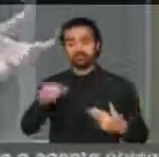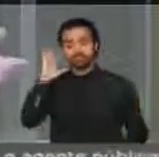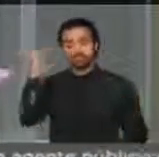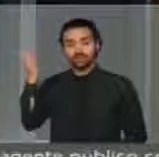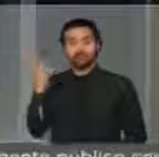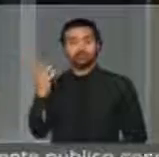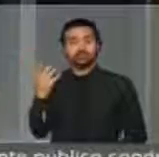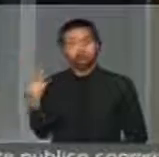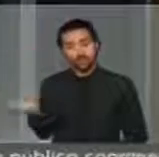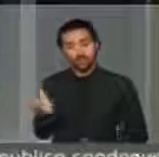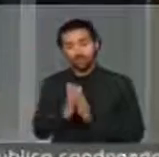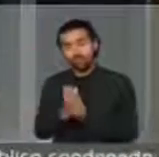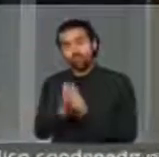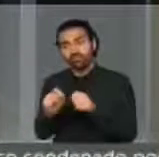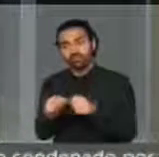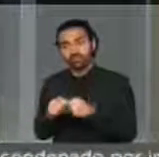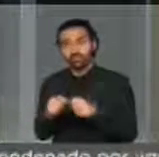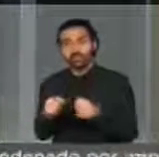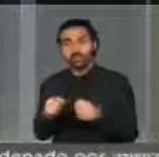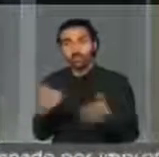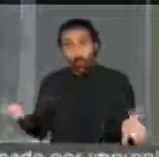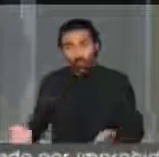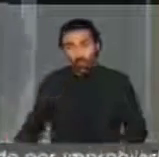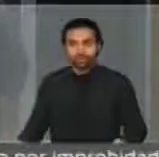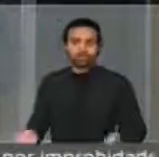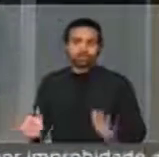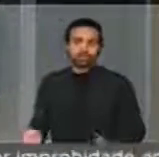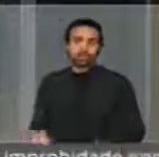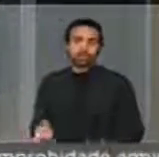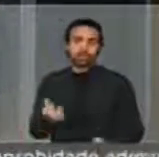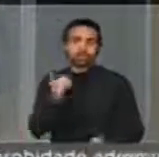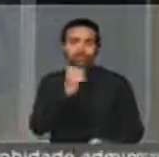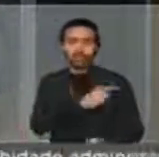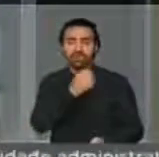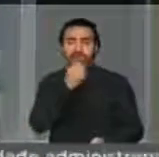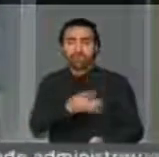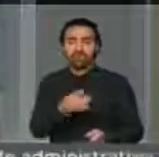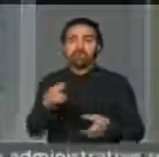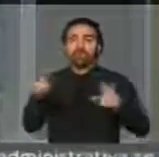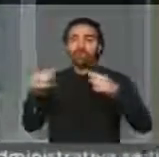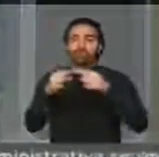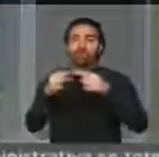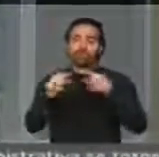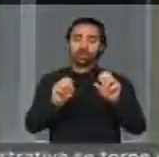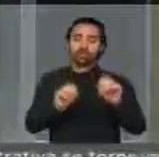que isso seja feito, se possível, ainda hoje. Será educativo. Presidente.